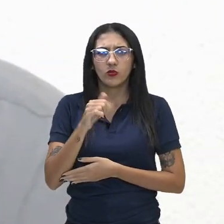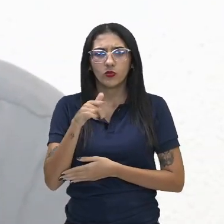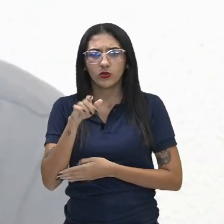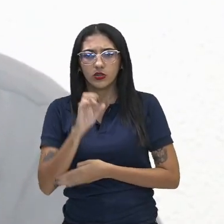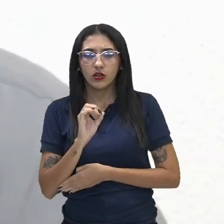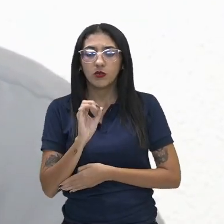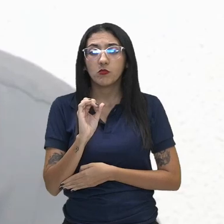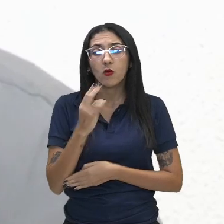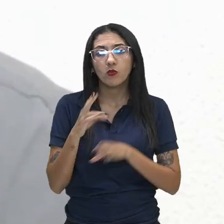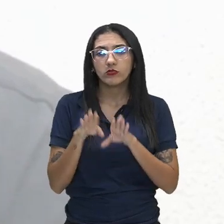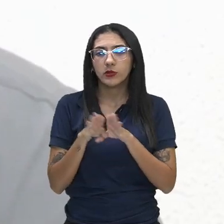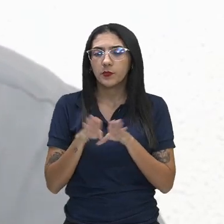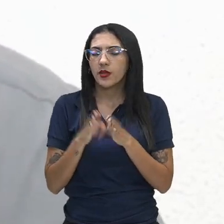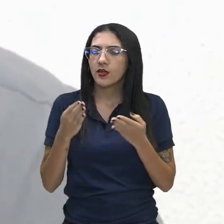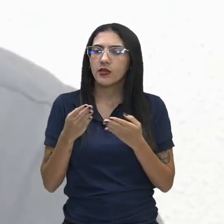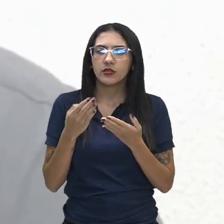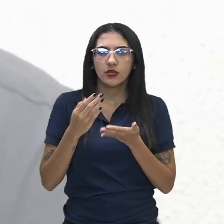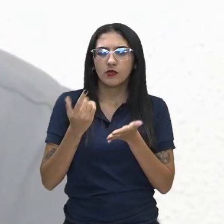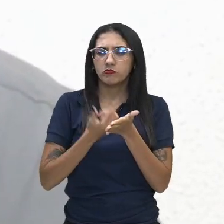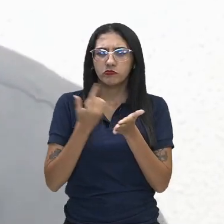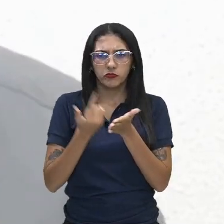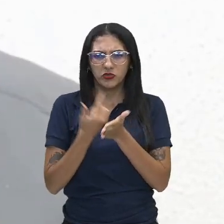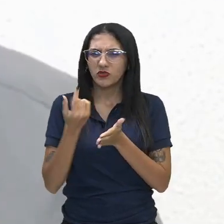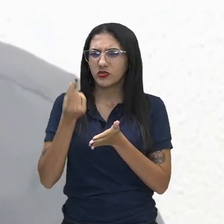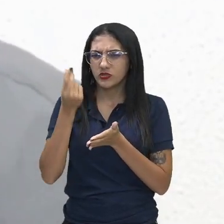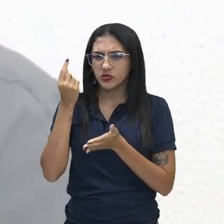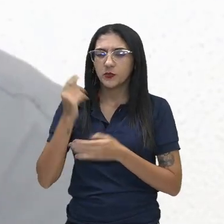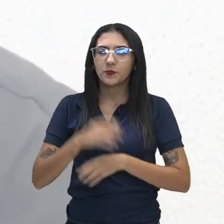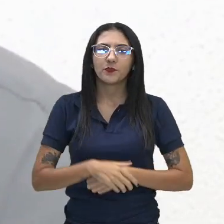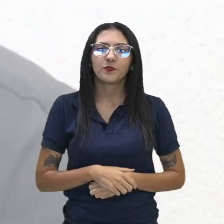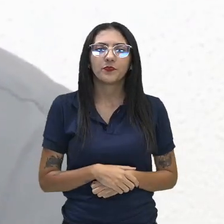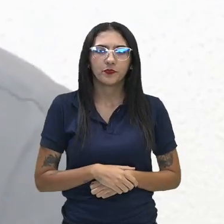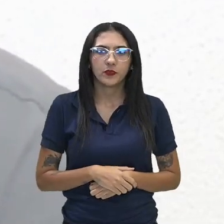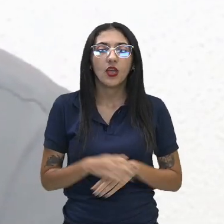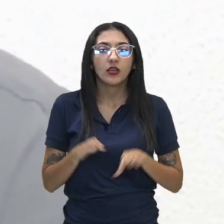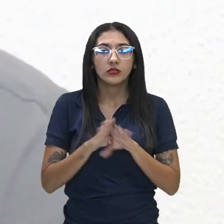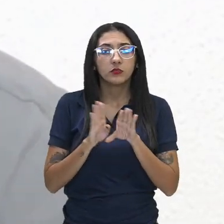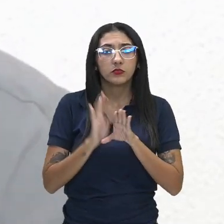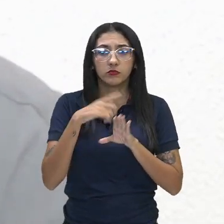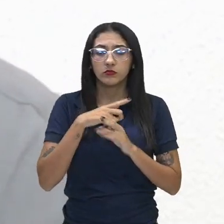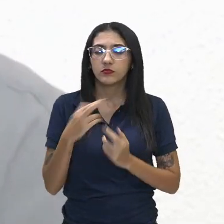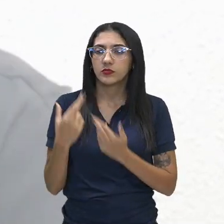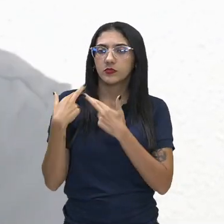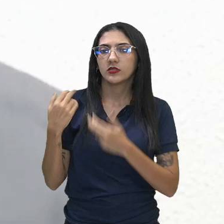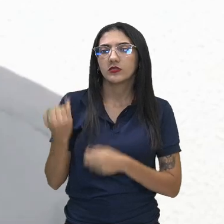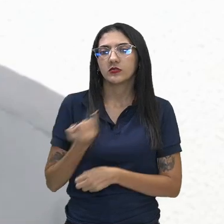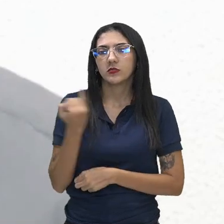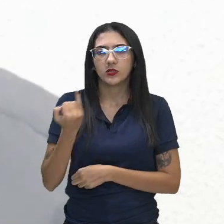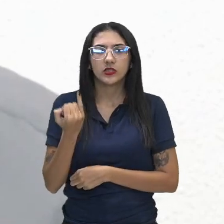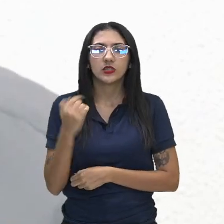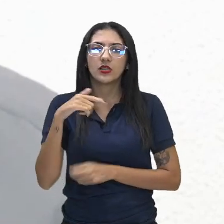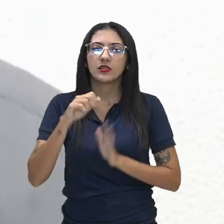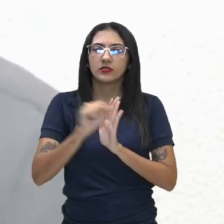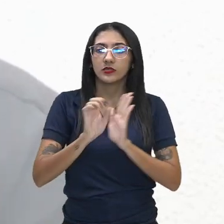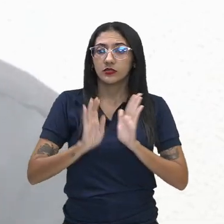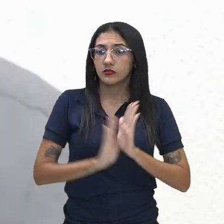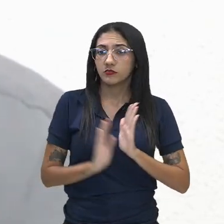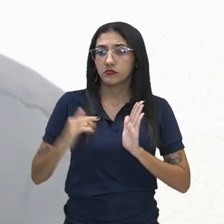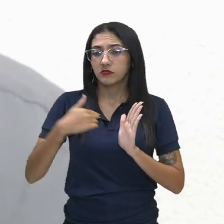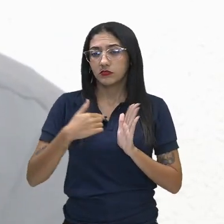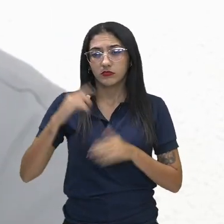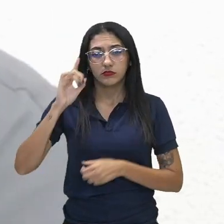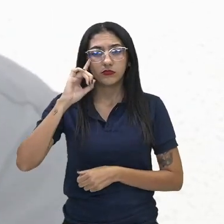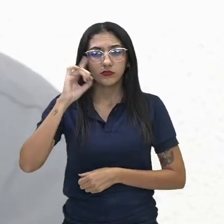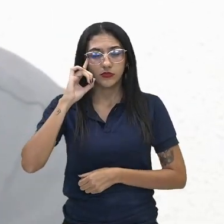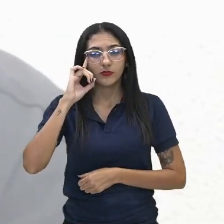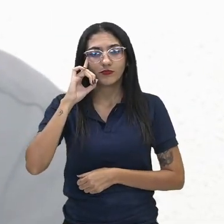Antigo Testamento para os judeus. E nesse sentido, nós temos um papel importante dos símbolos no nosso dia a dia. Todavia, como